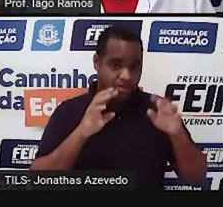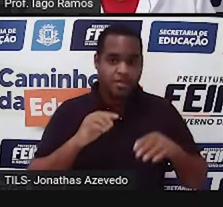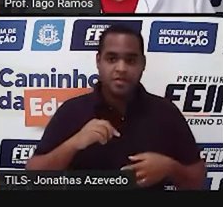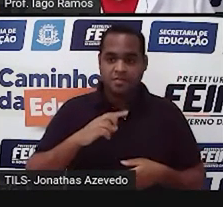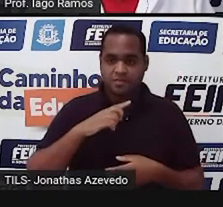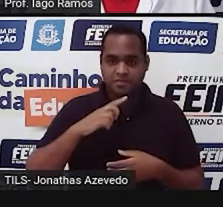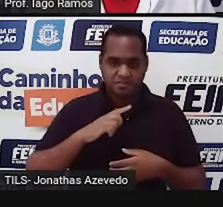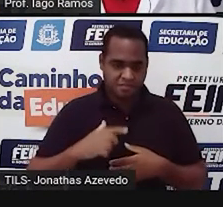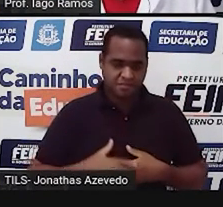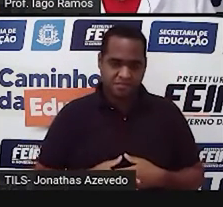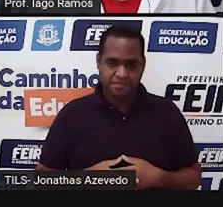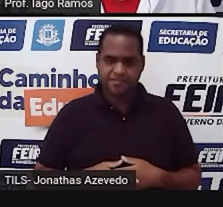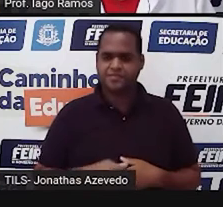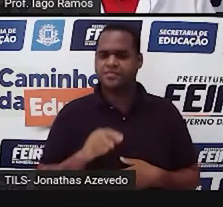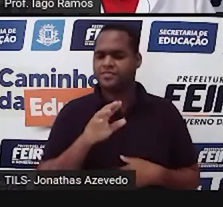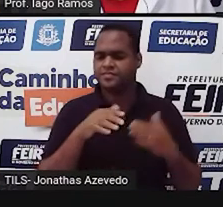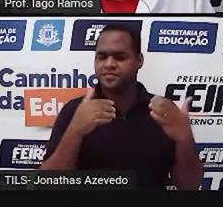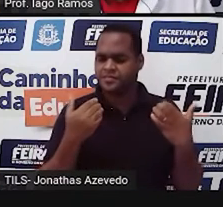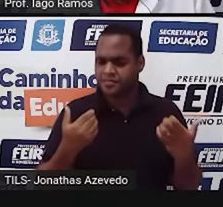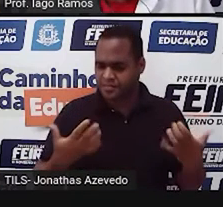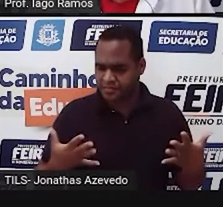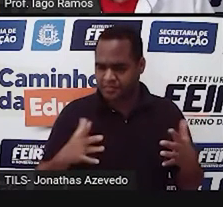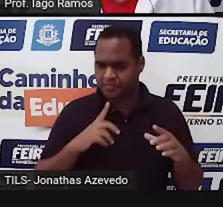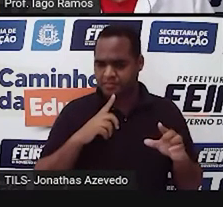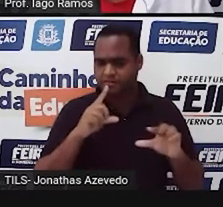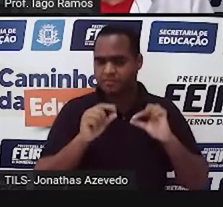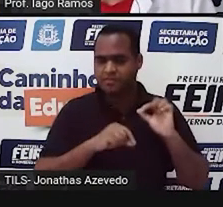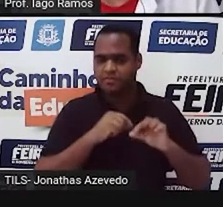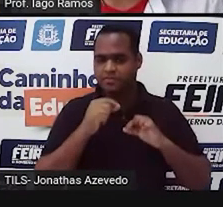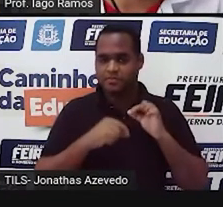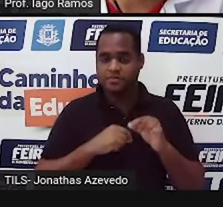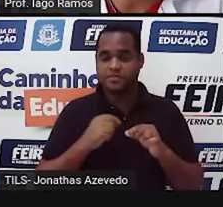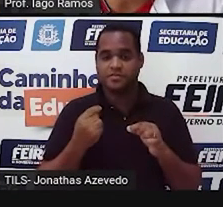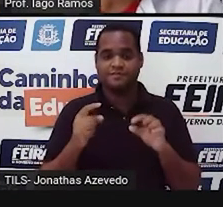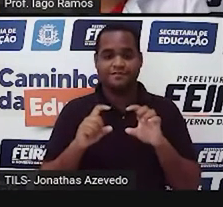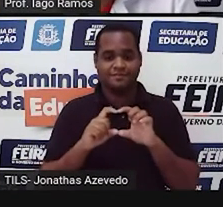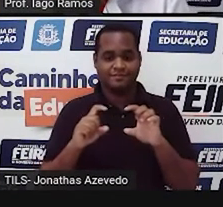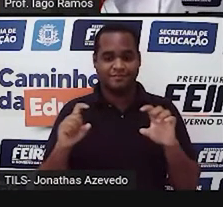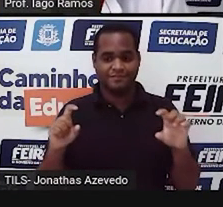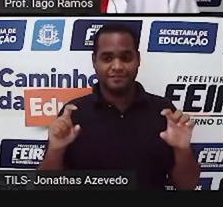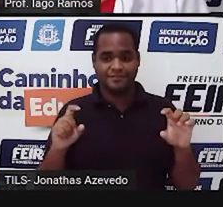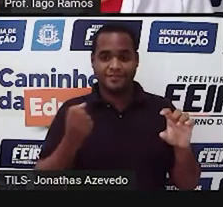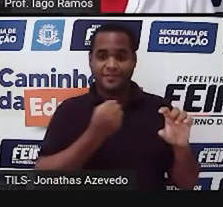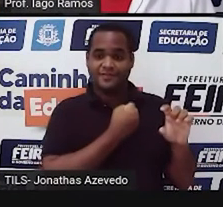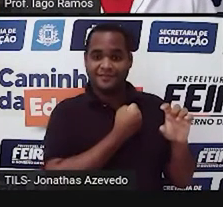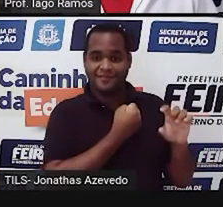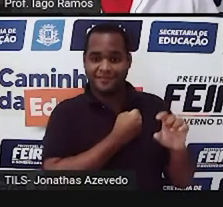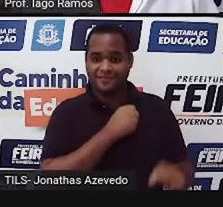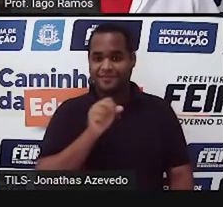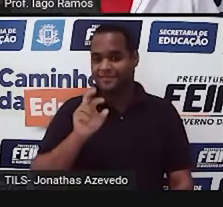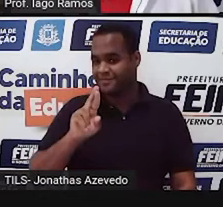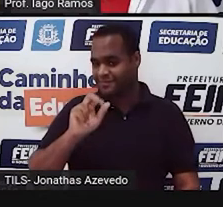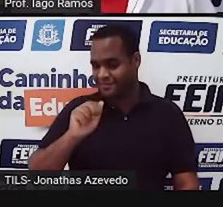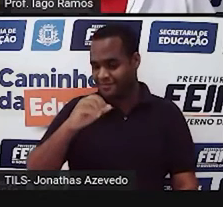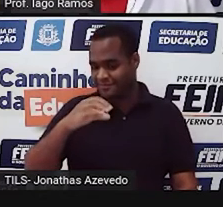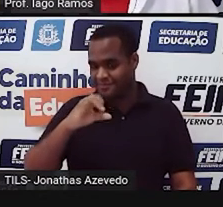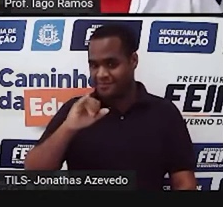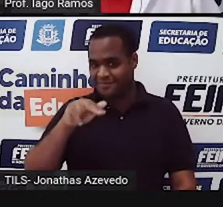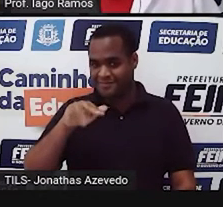como é chamado o conjunto de números que pensam olha só os números racionais